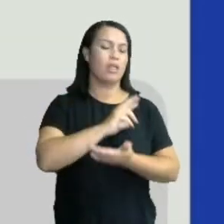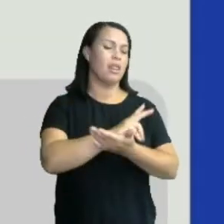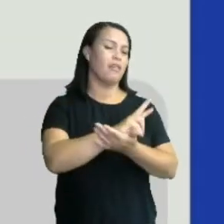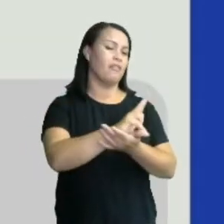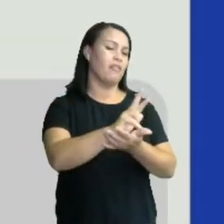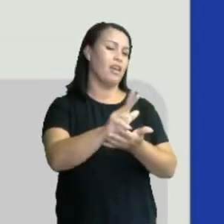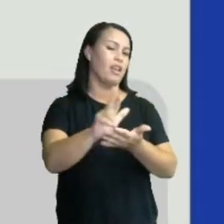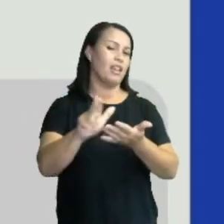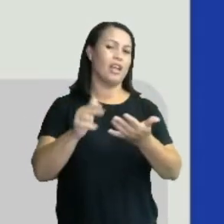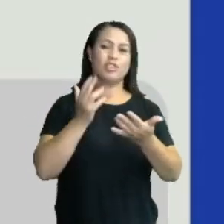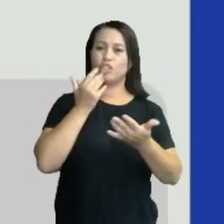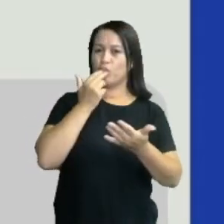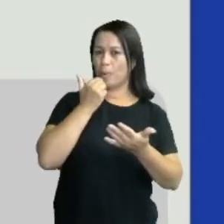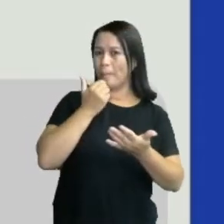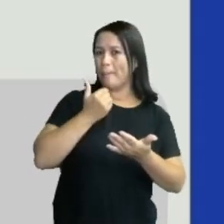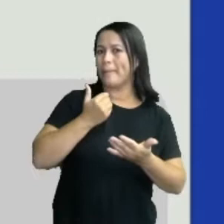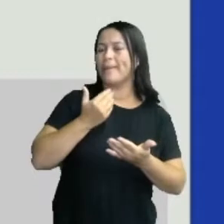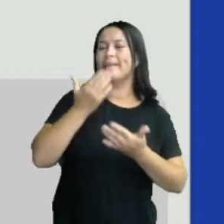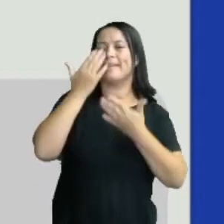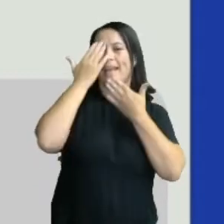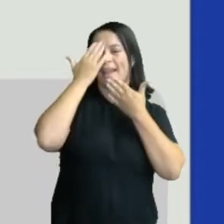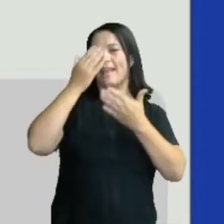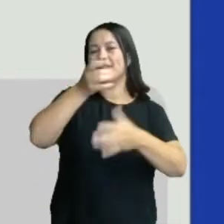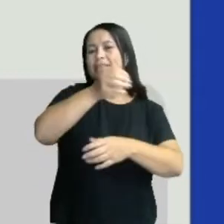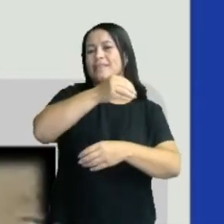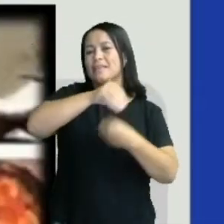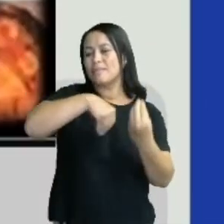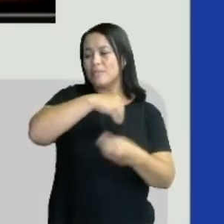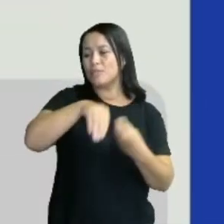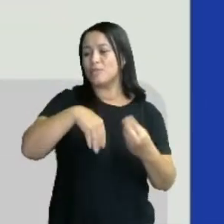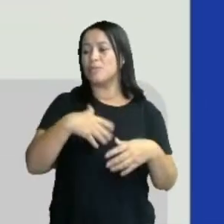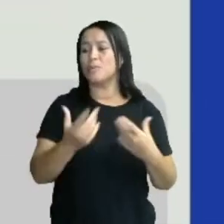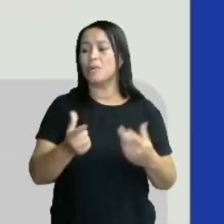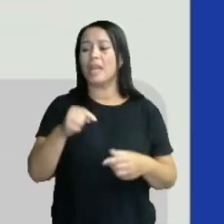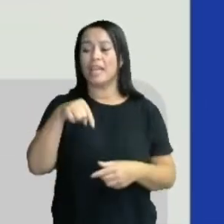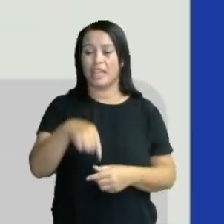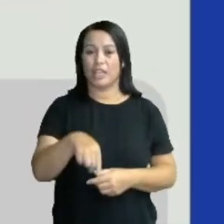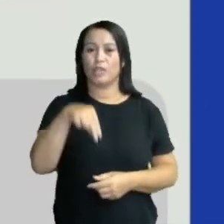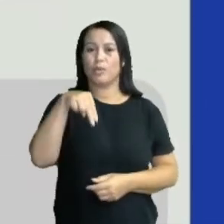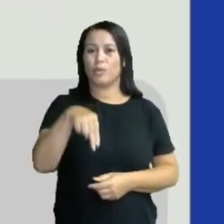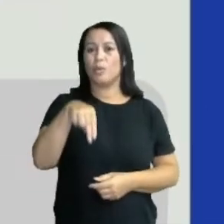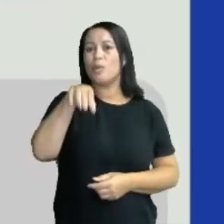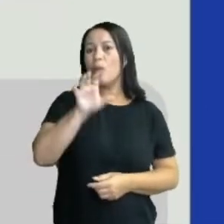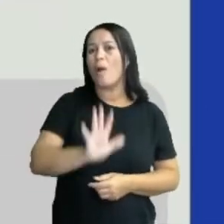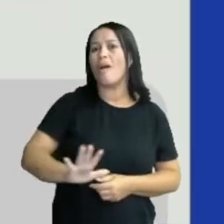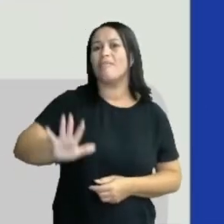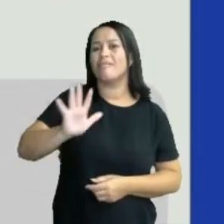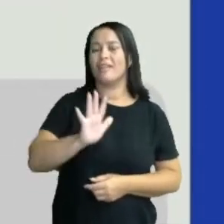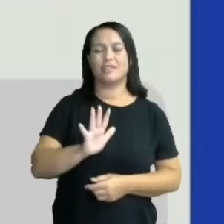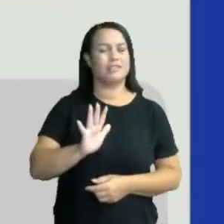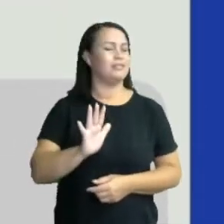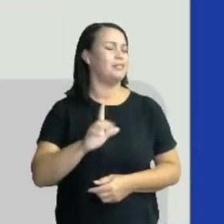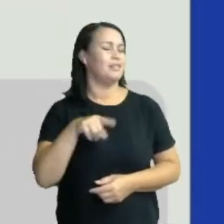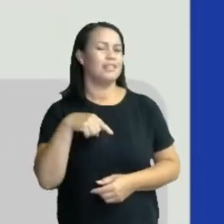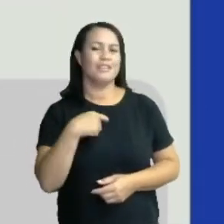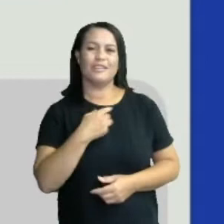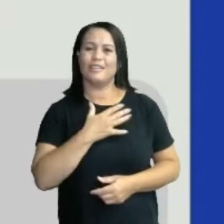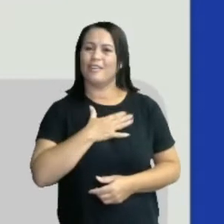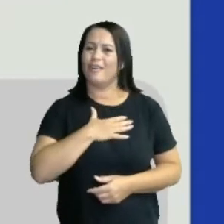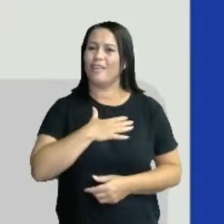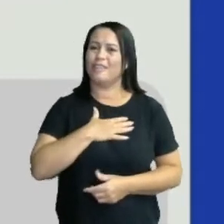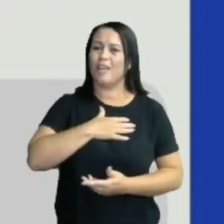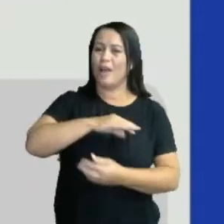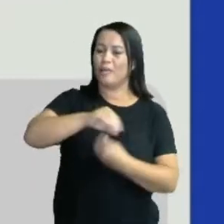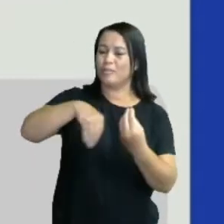variedade culinária, né? Graças a essa mistura. E aqui no Nordeste, então, nossa Senhora,